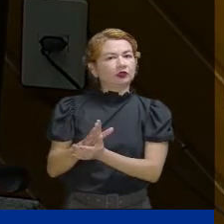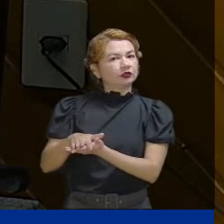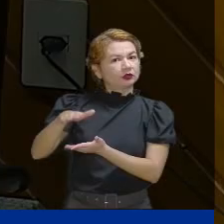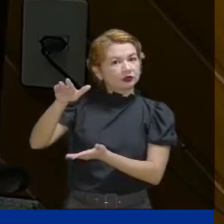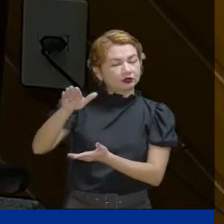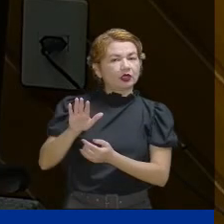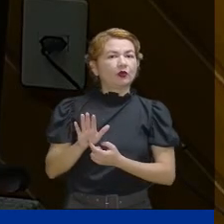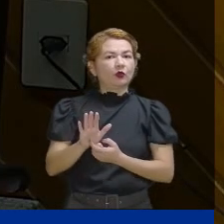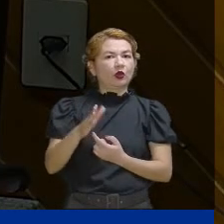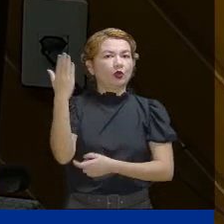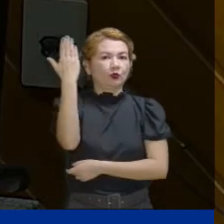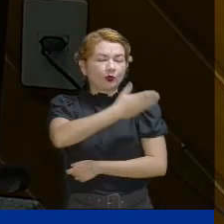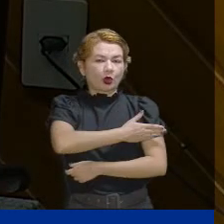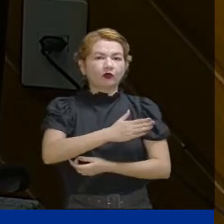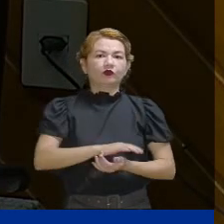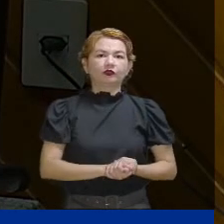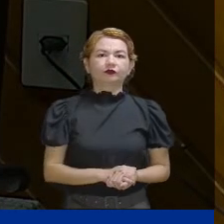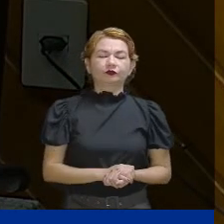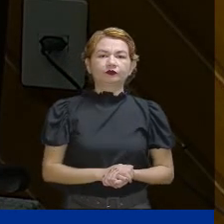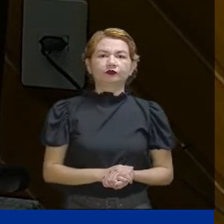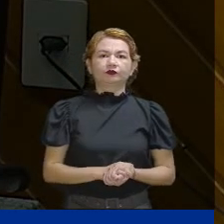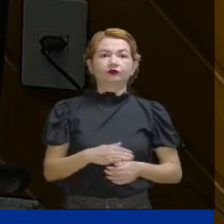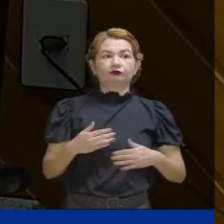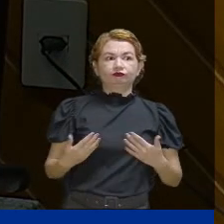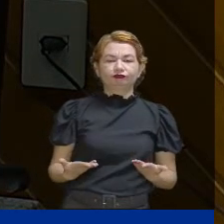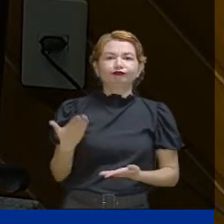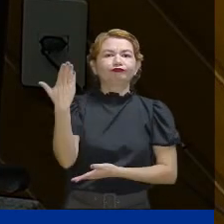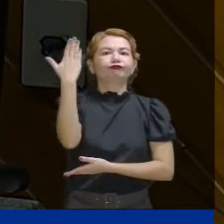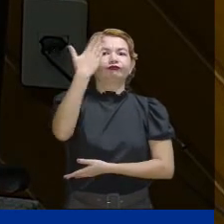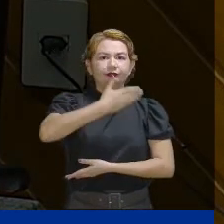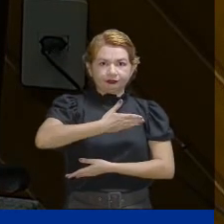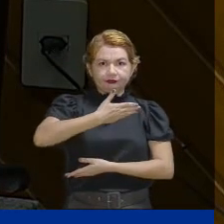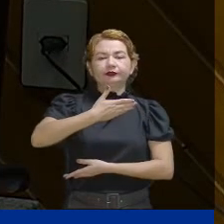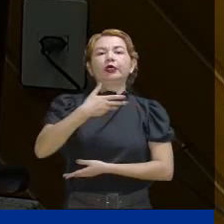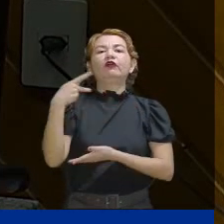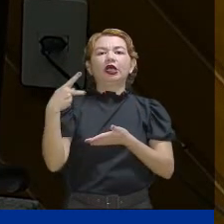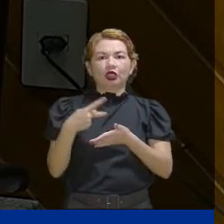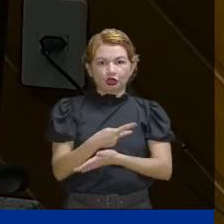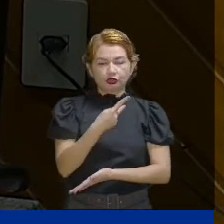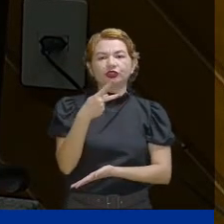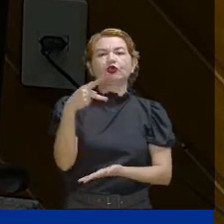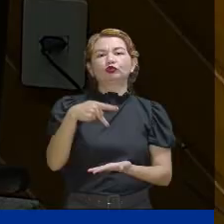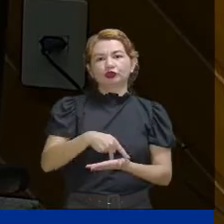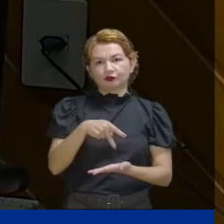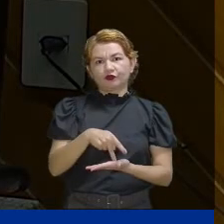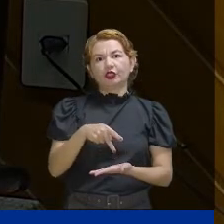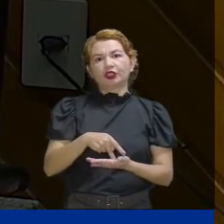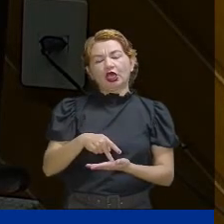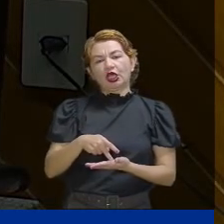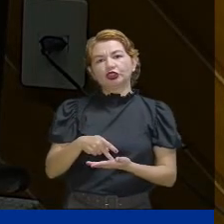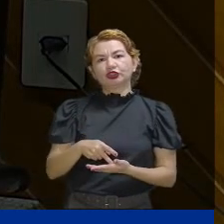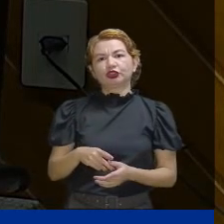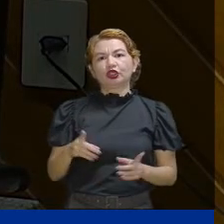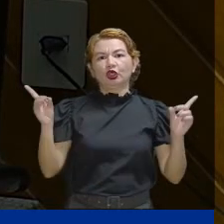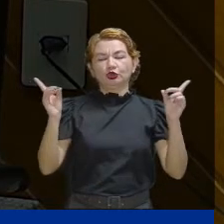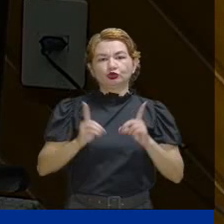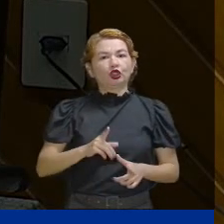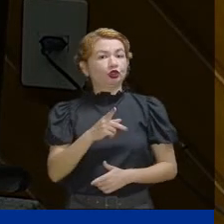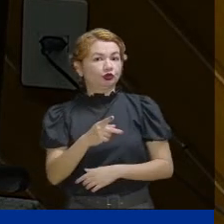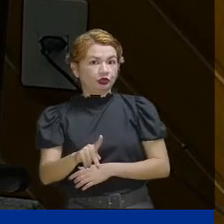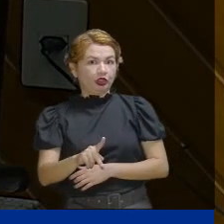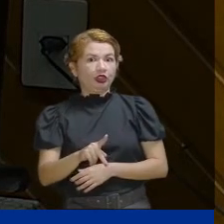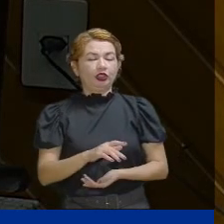probatórios capazes de subsidiar suas alegações, a fim de comprovar o fato constitutivo do seu direito, nos termos do